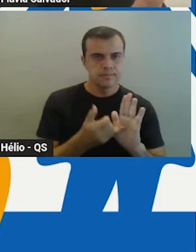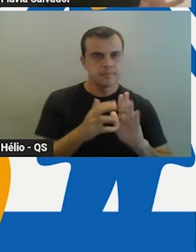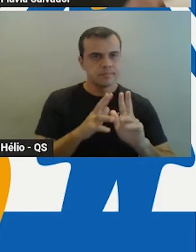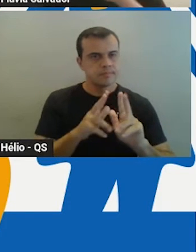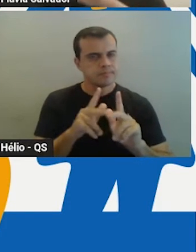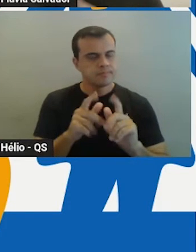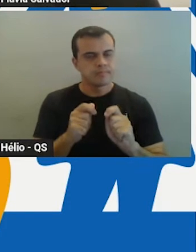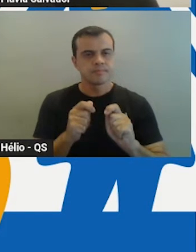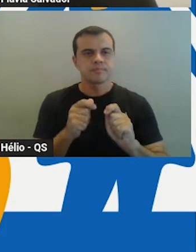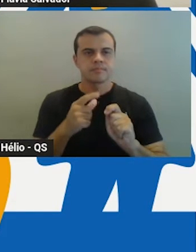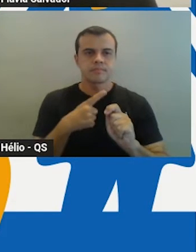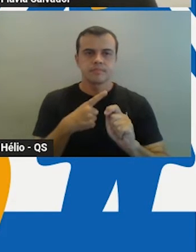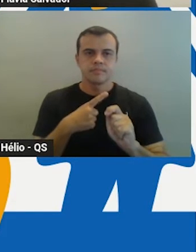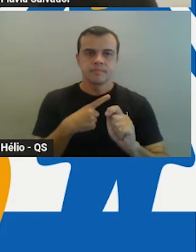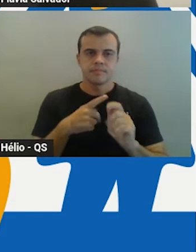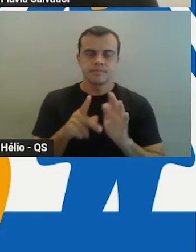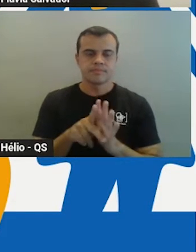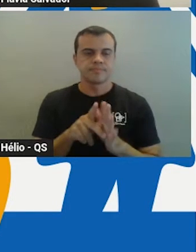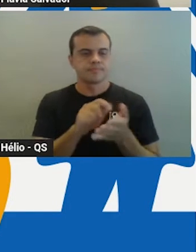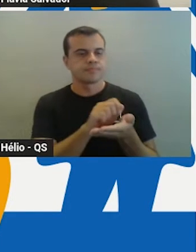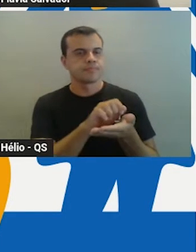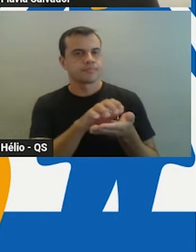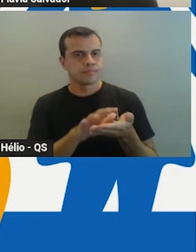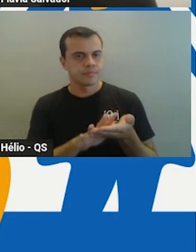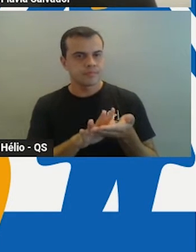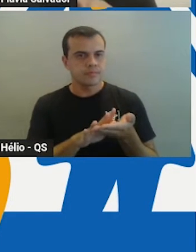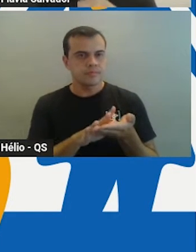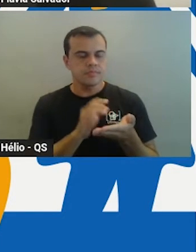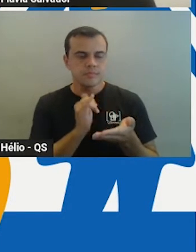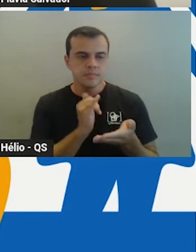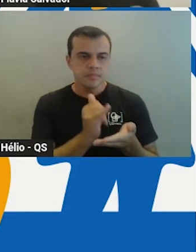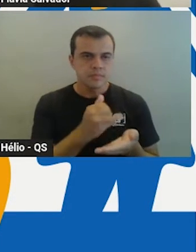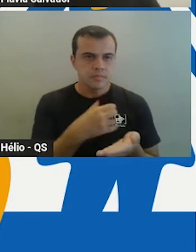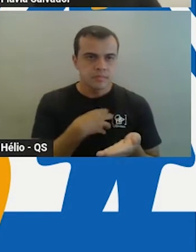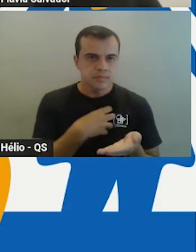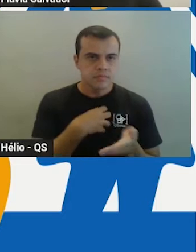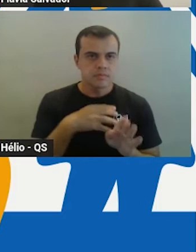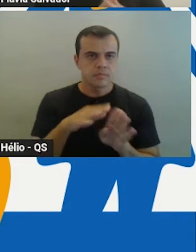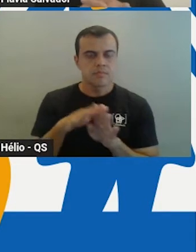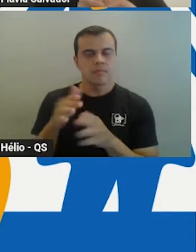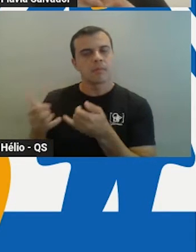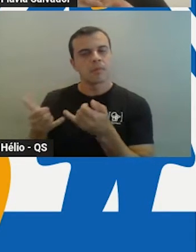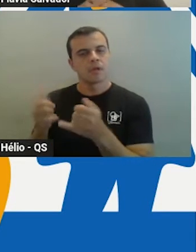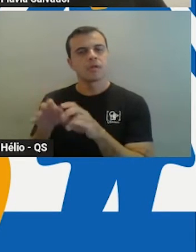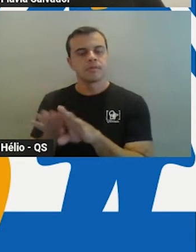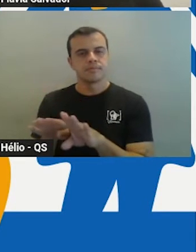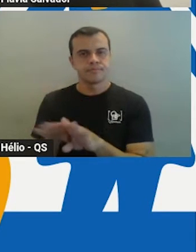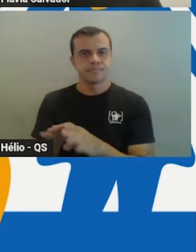são para tanto as atividades de sensibilização, quanto para as brincadeiras mesmo.